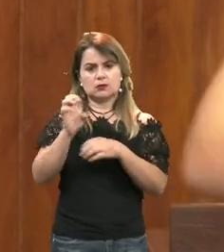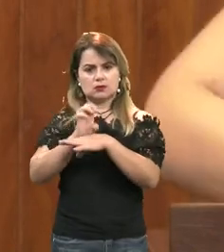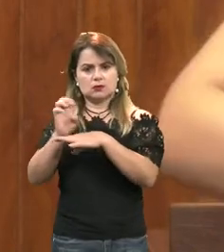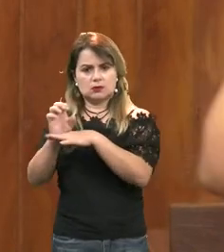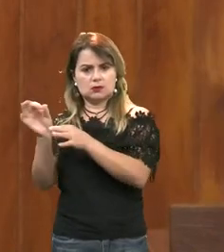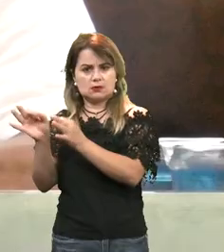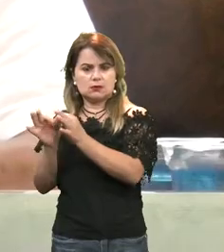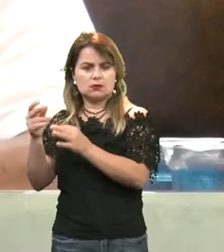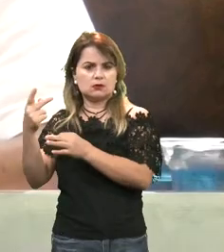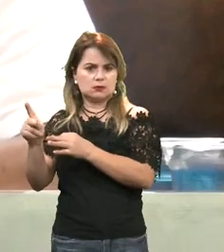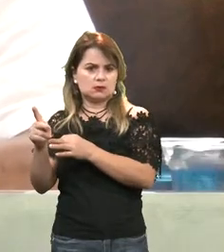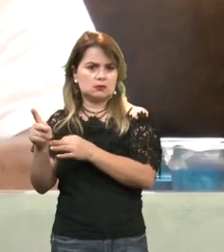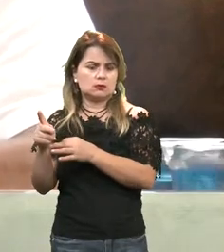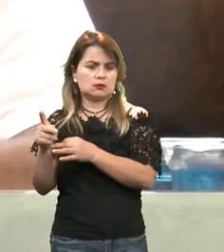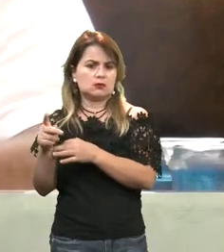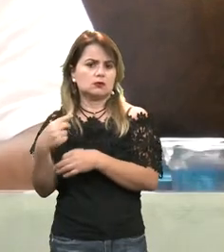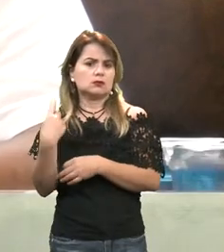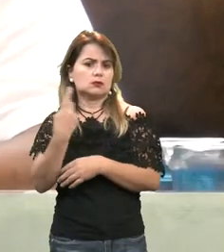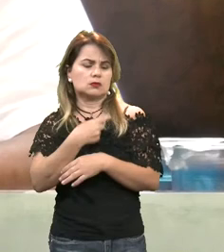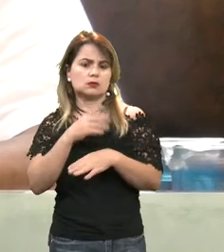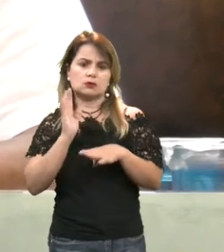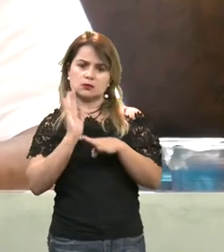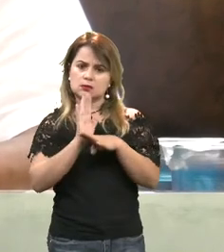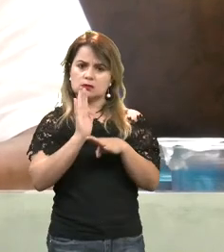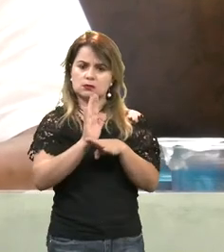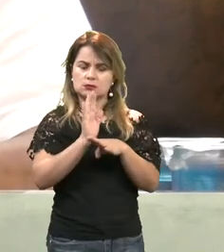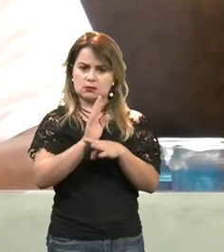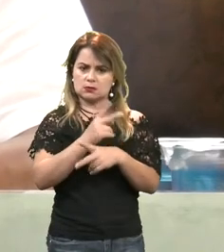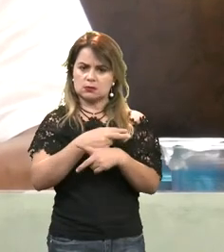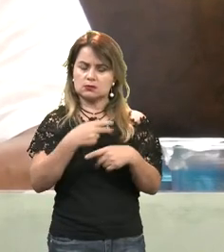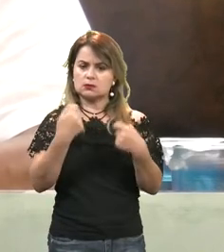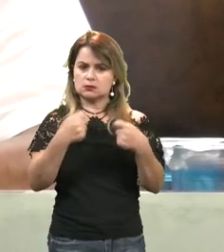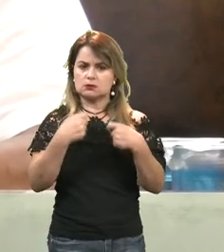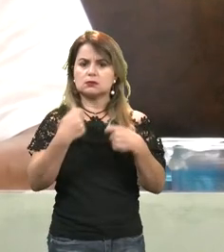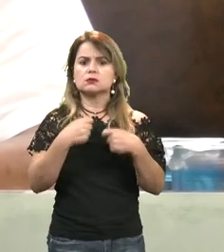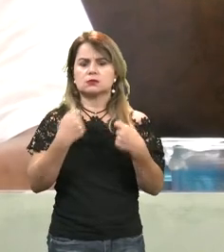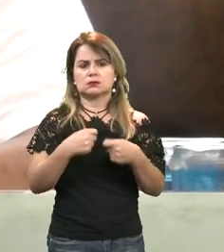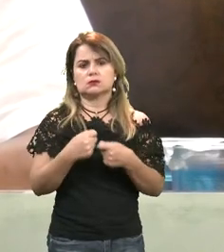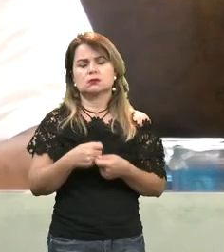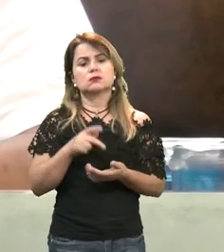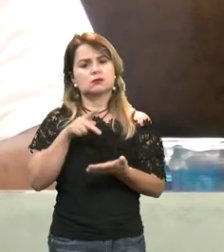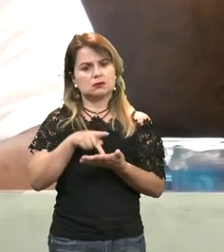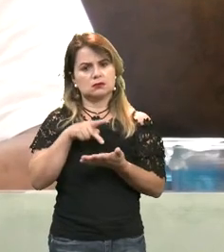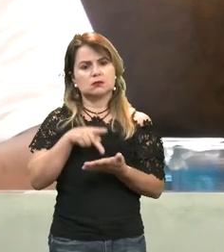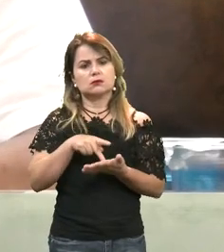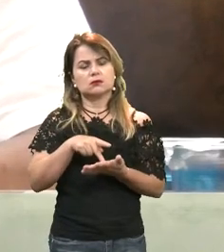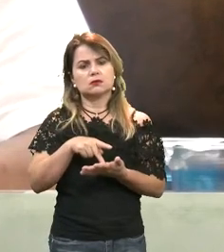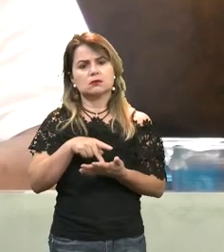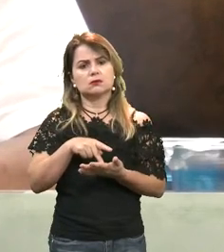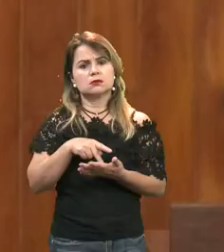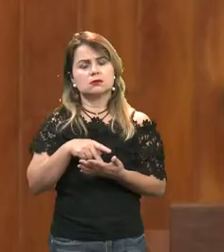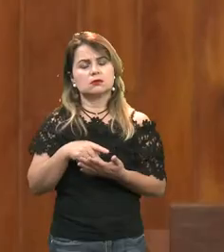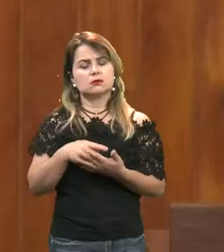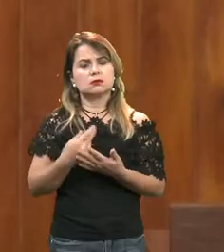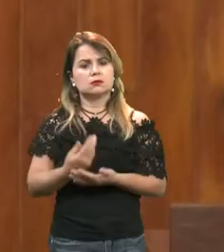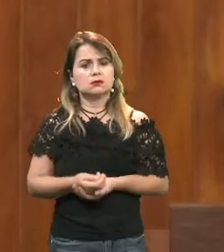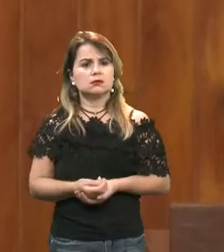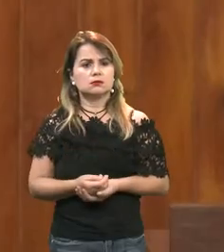e proporcionar essa necessidade que a gente precisa de fato. Espero estar